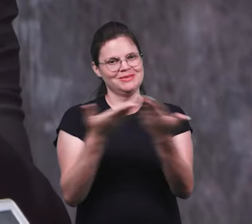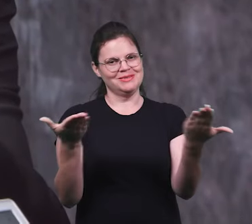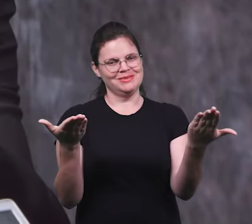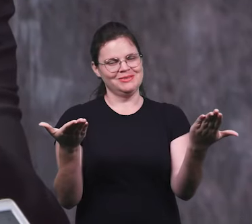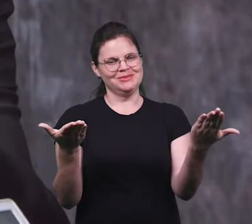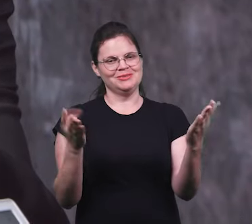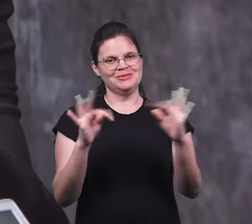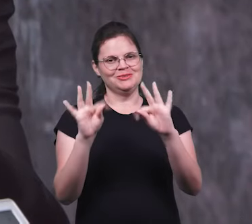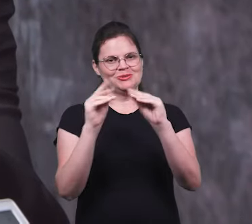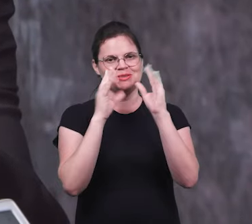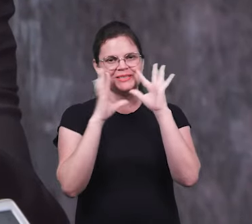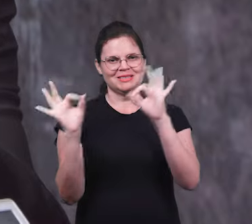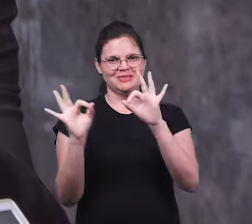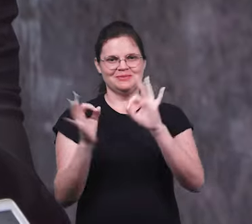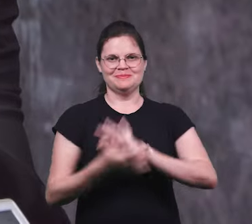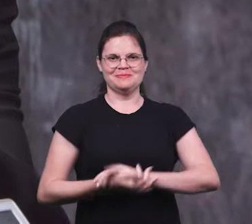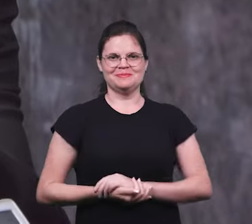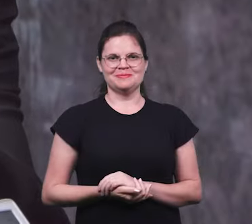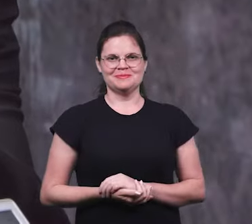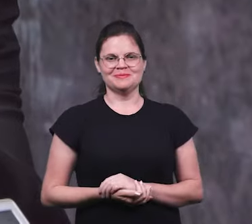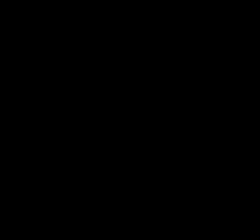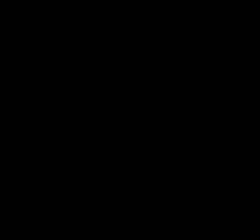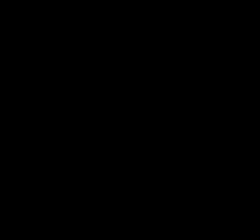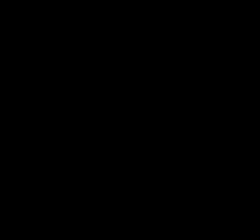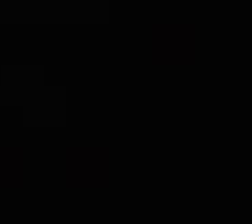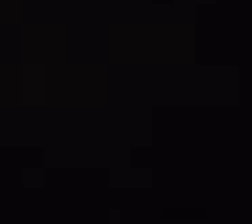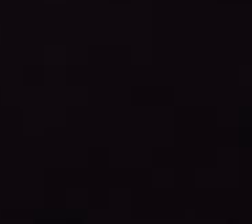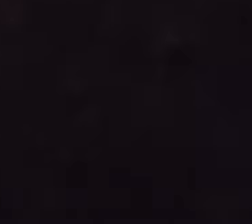do Senhor a todos que acompanham conosco.